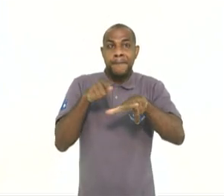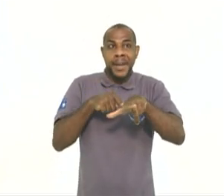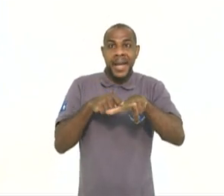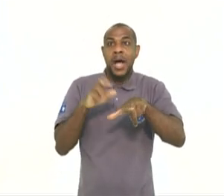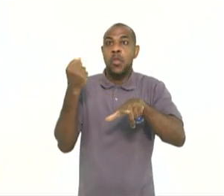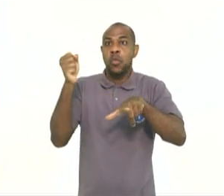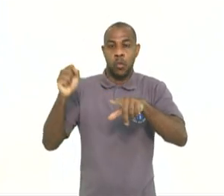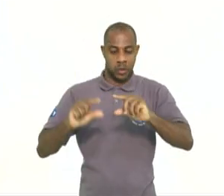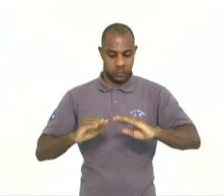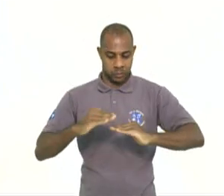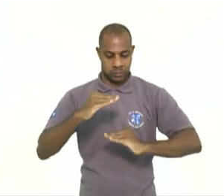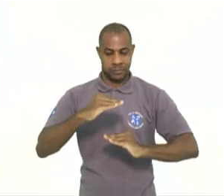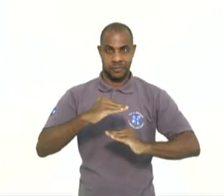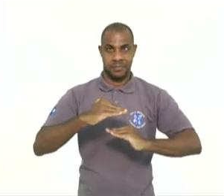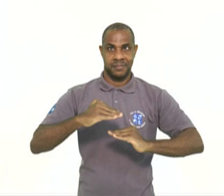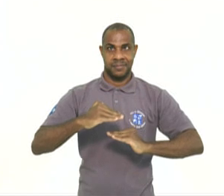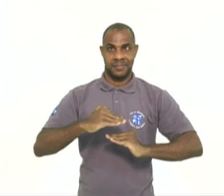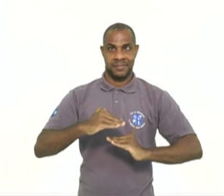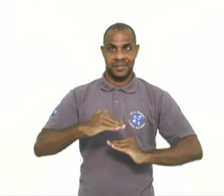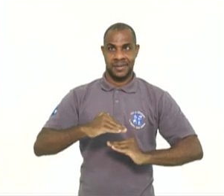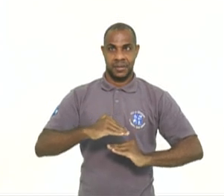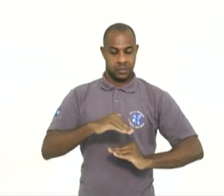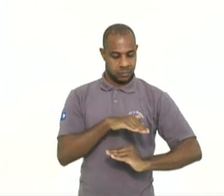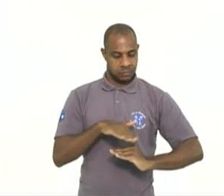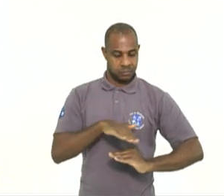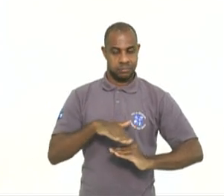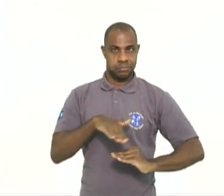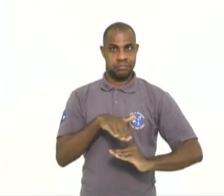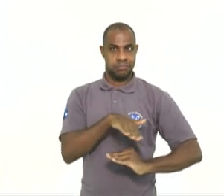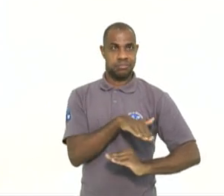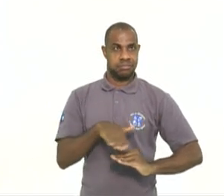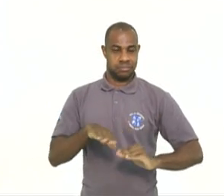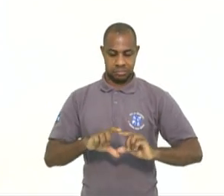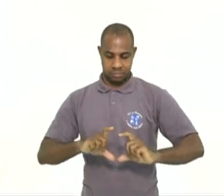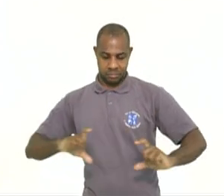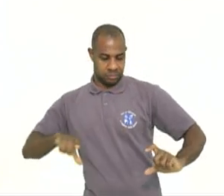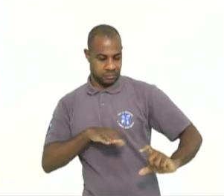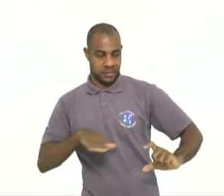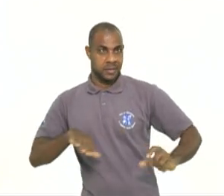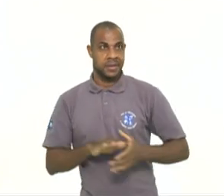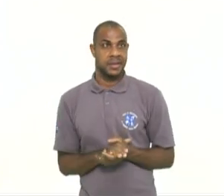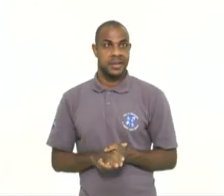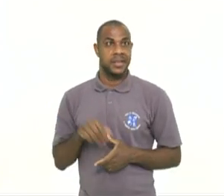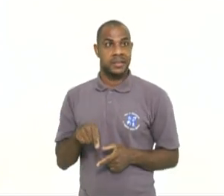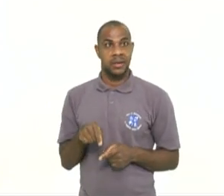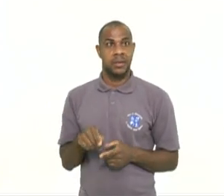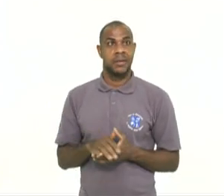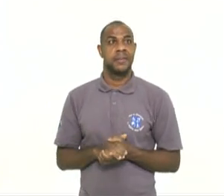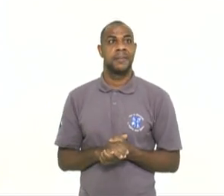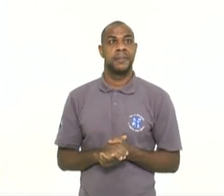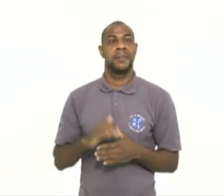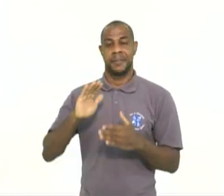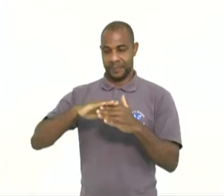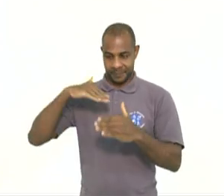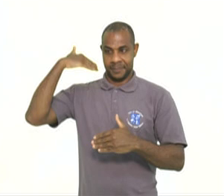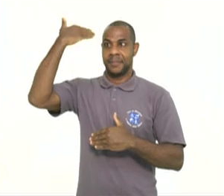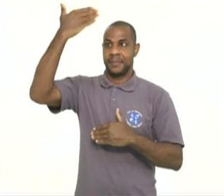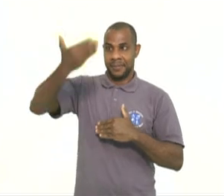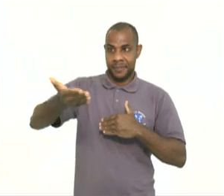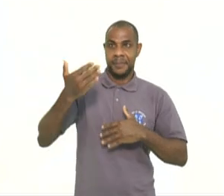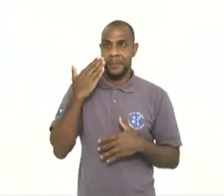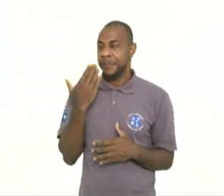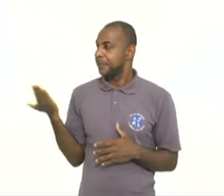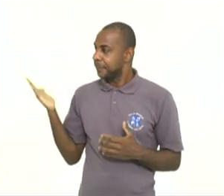e aqui E esse aqui é o esqueletinho para construção do personagem a partir disso aqui a gente vai